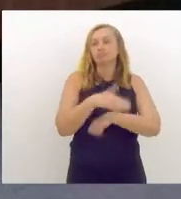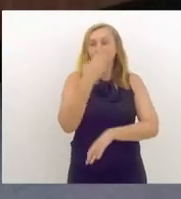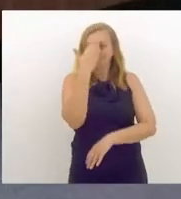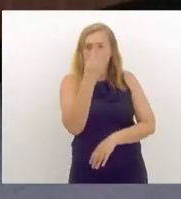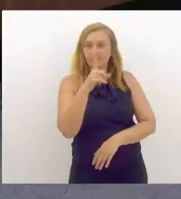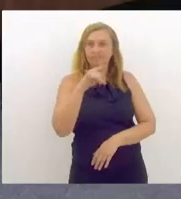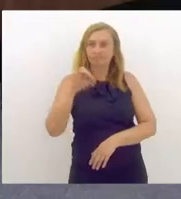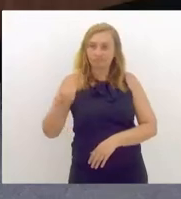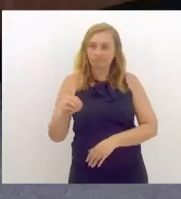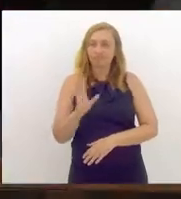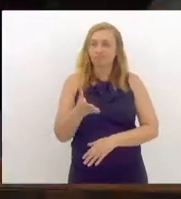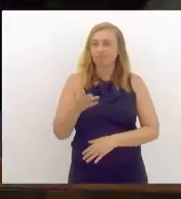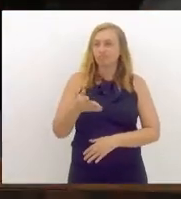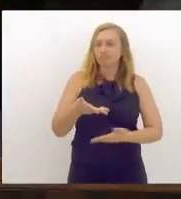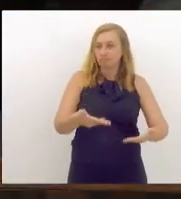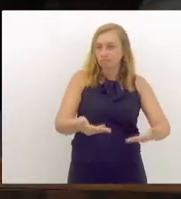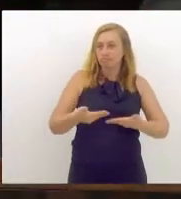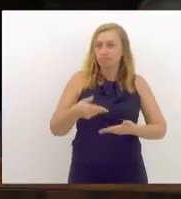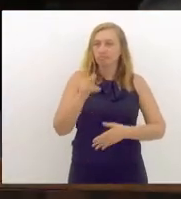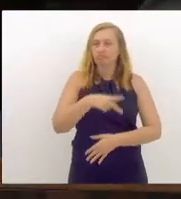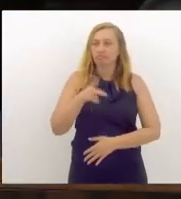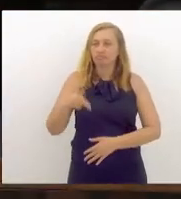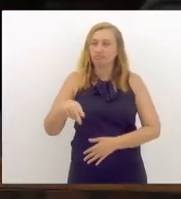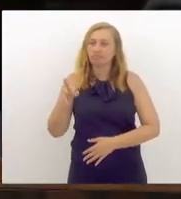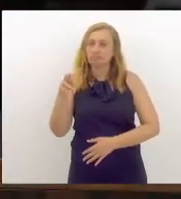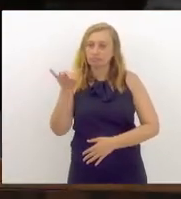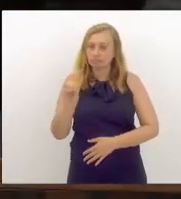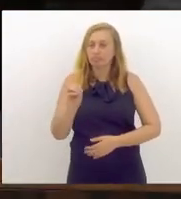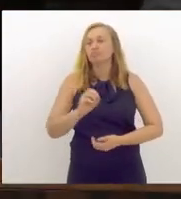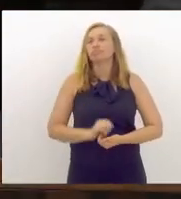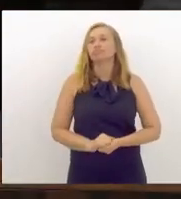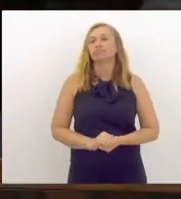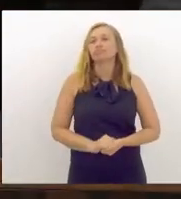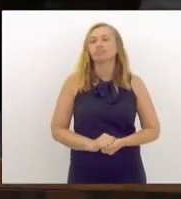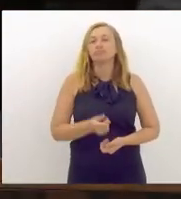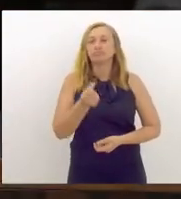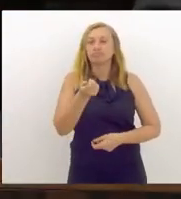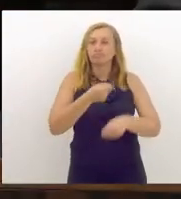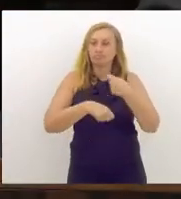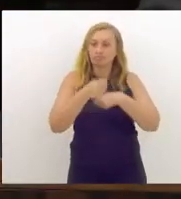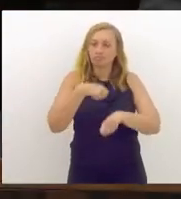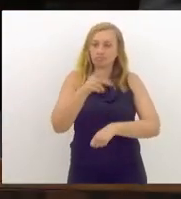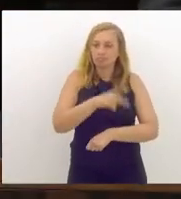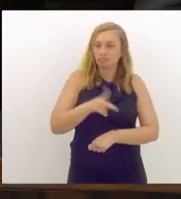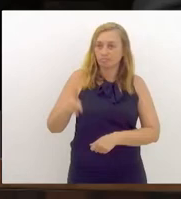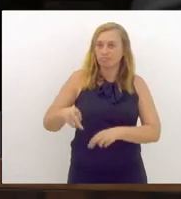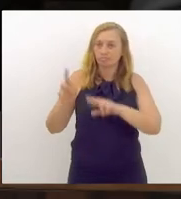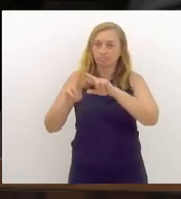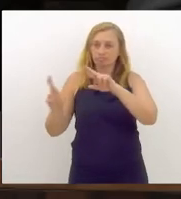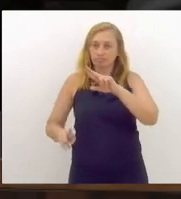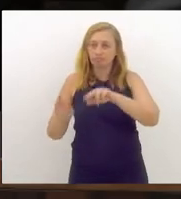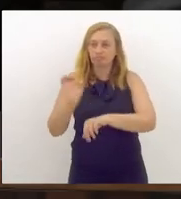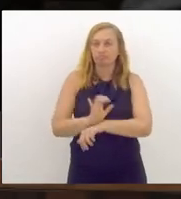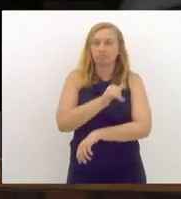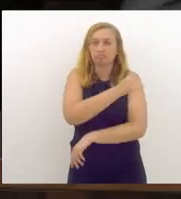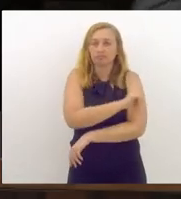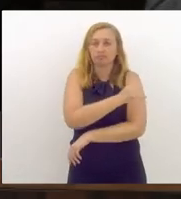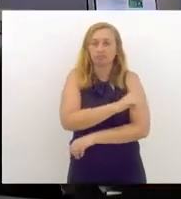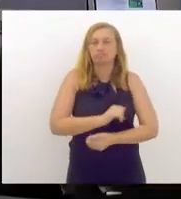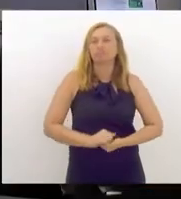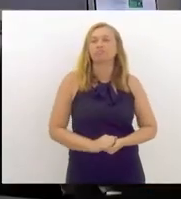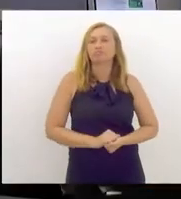eu já convido imediatamente professor Bruno Sobral economista é professor da Universidade do Estado do Rio de Janeiro